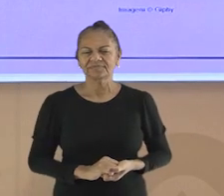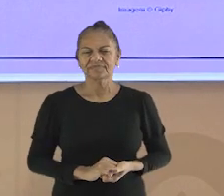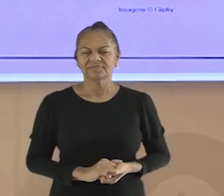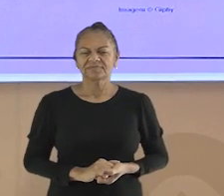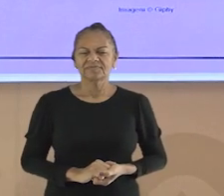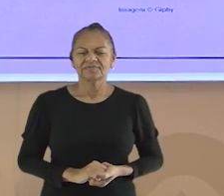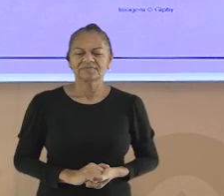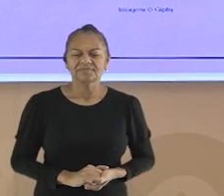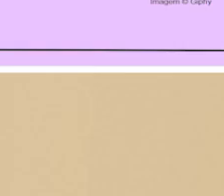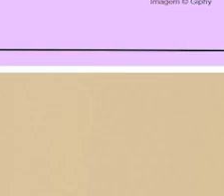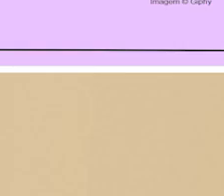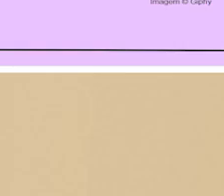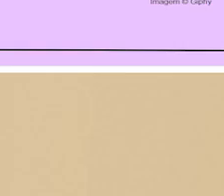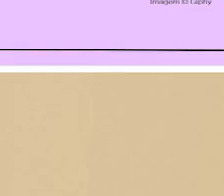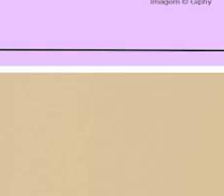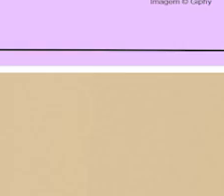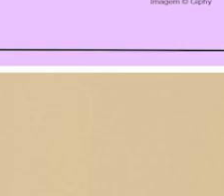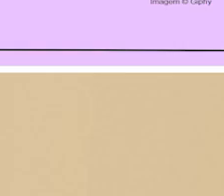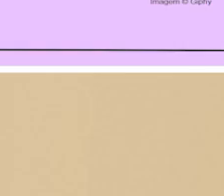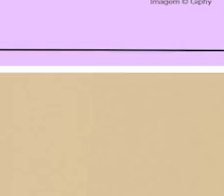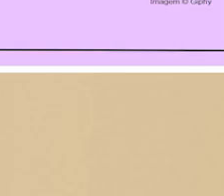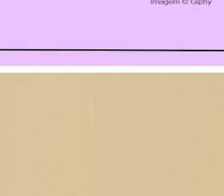um tempo para vocês.